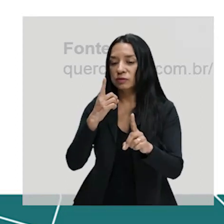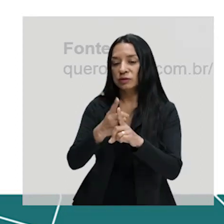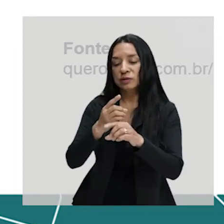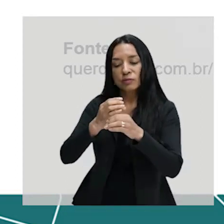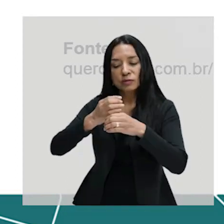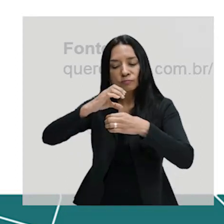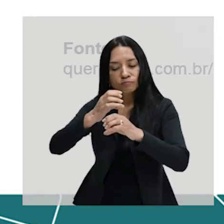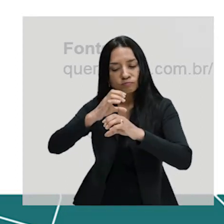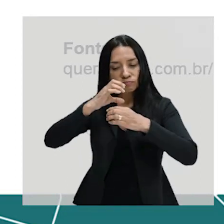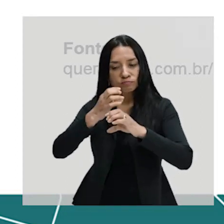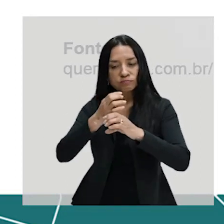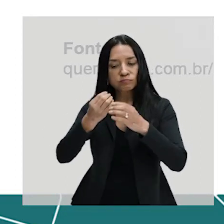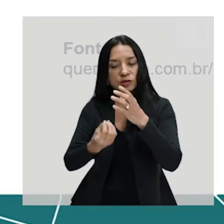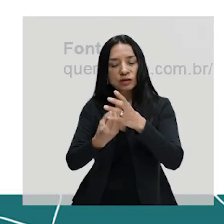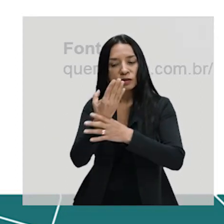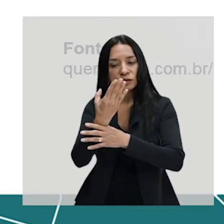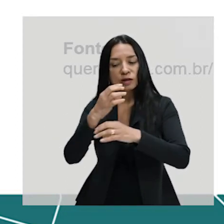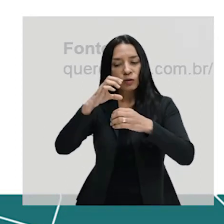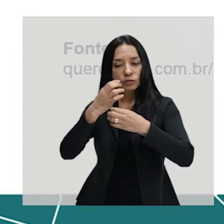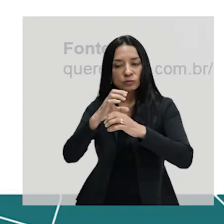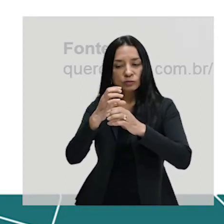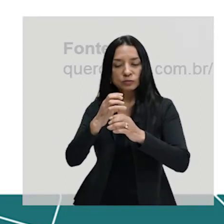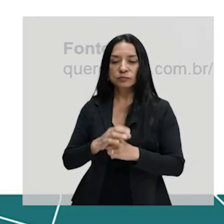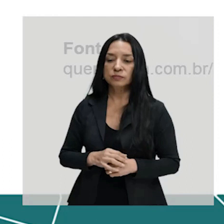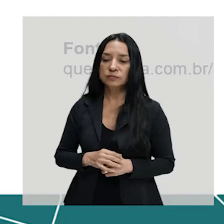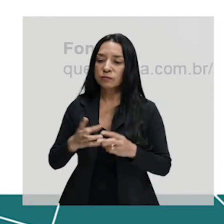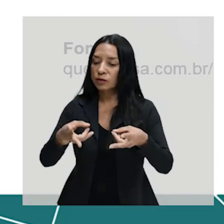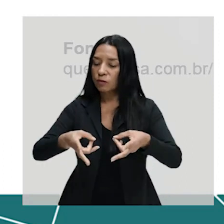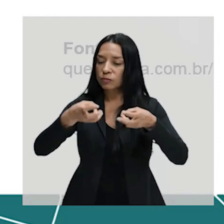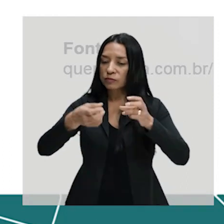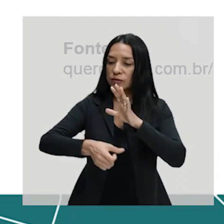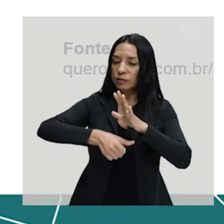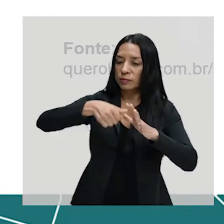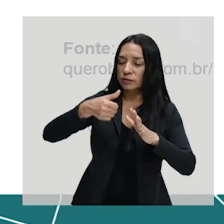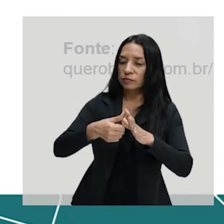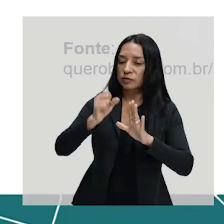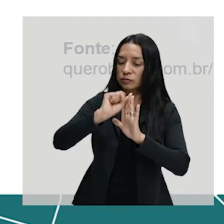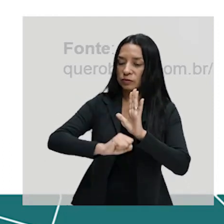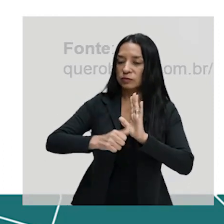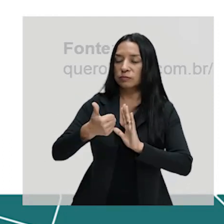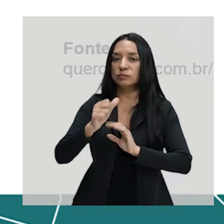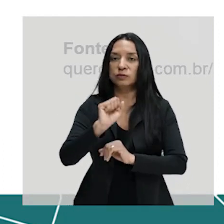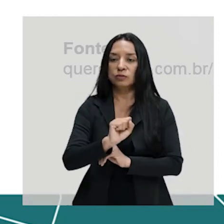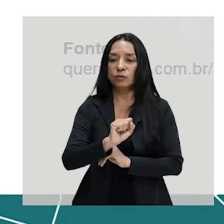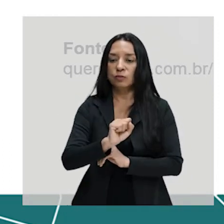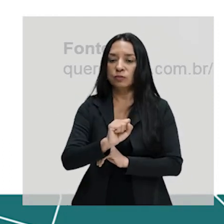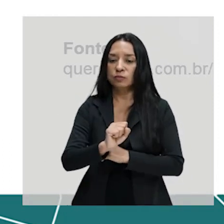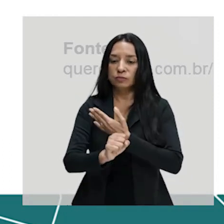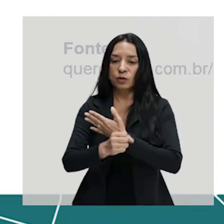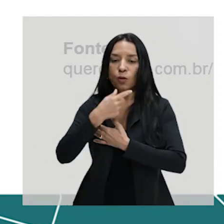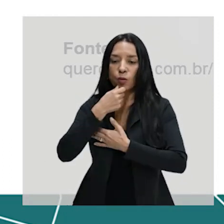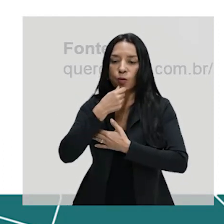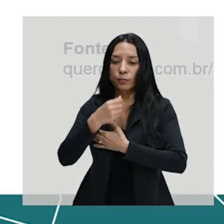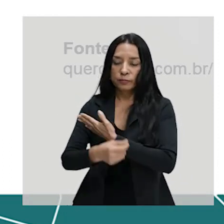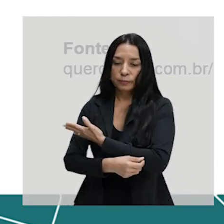microscópio com a invenção do microscópio tá os micróbios foram observados pela primeira vez no século 18 pelo Holandês